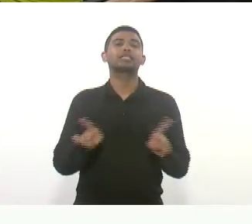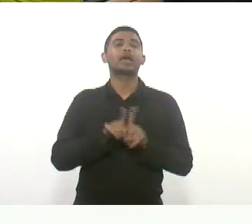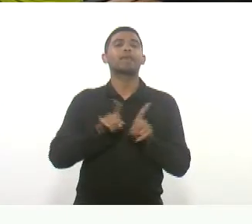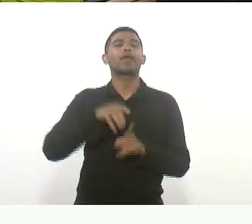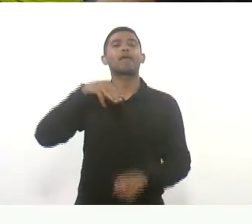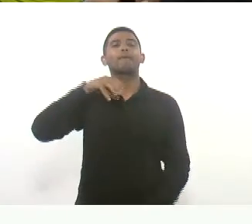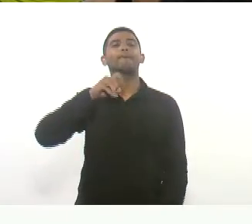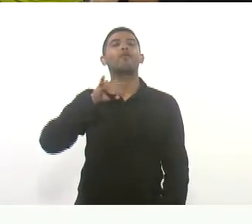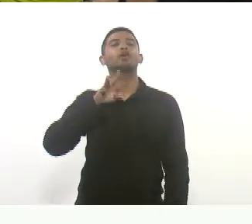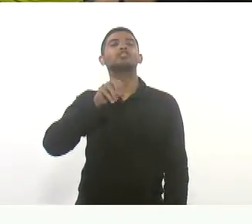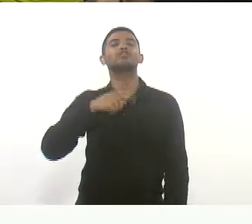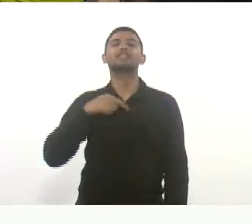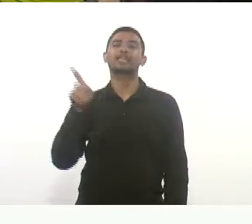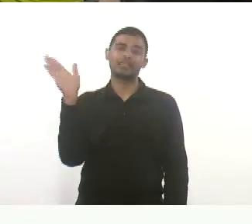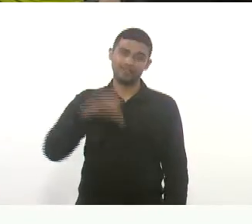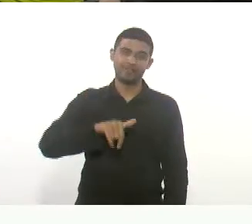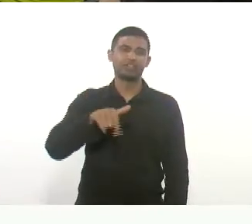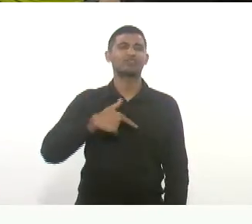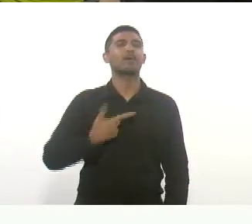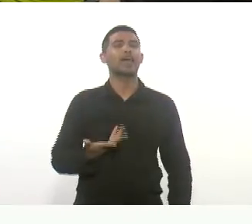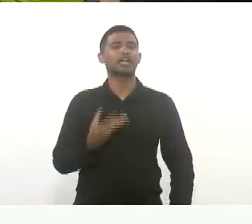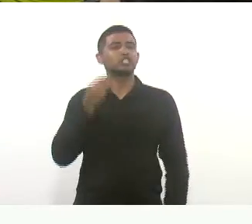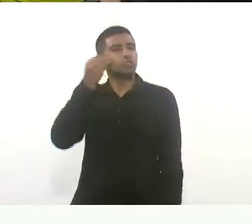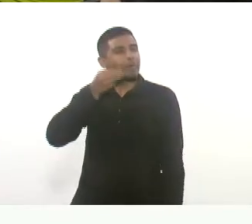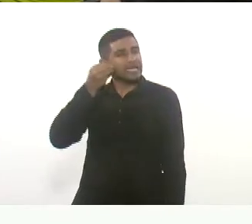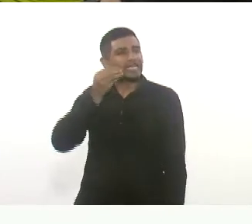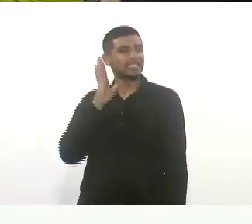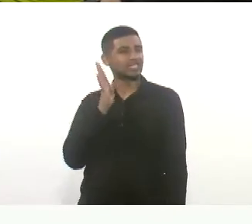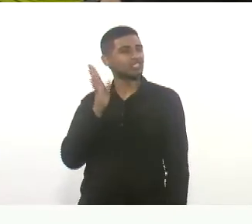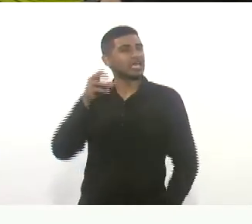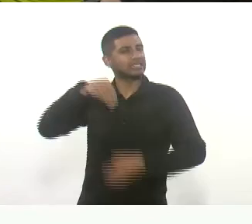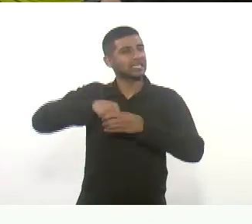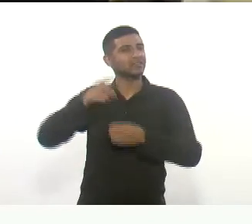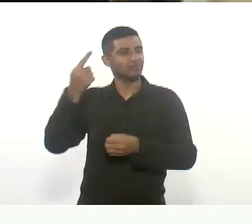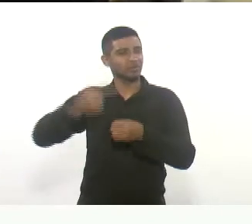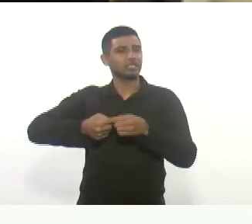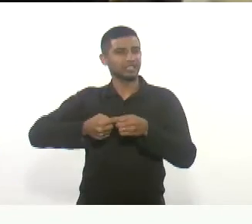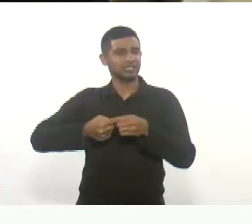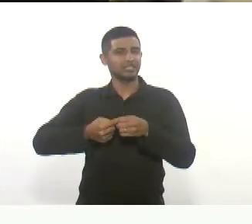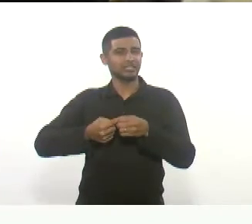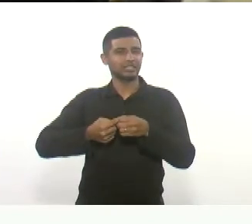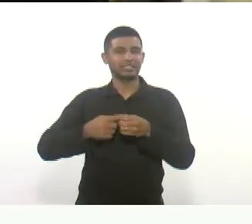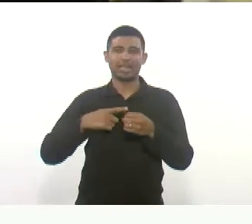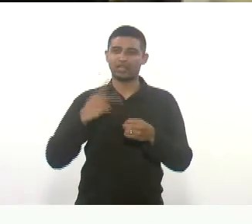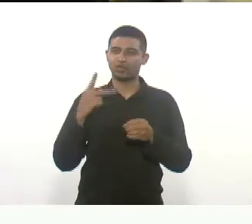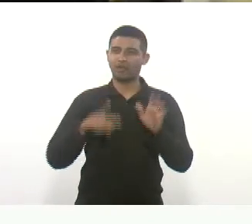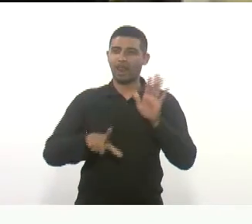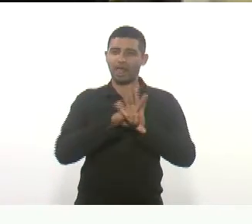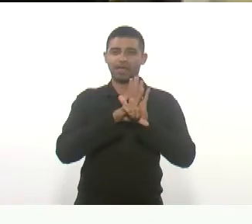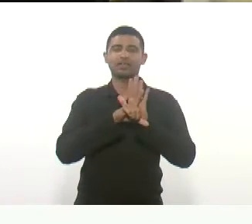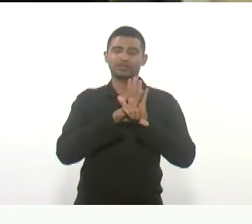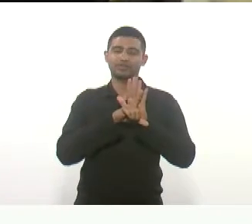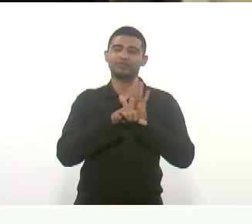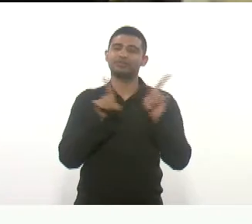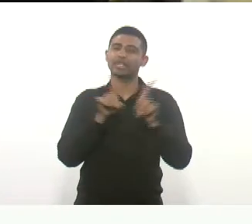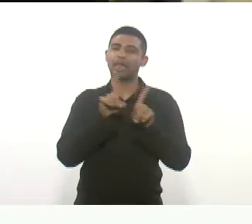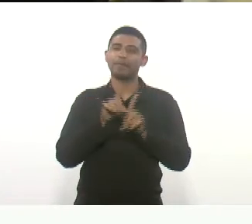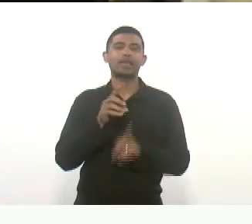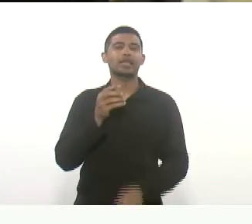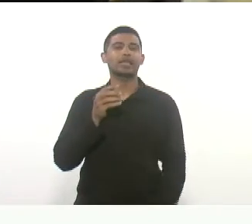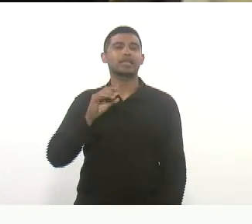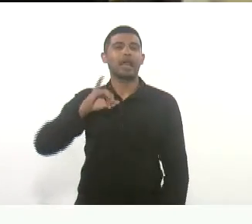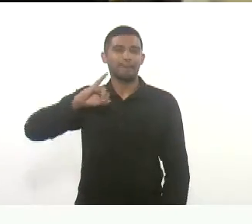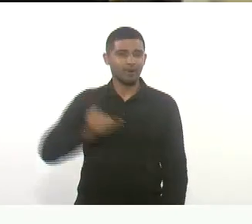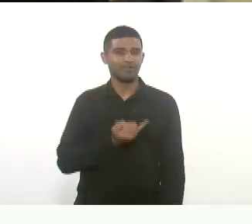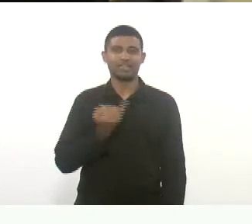aqui hoje é justamente ela ter vivenciado a implementação no município da sua lei. E, aproveitando a sua